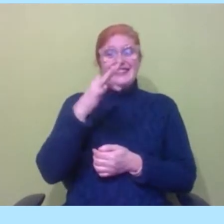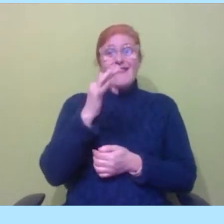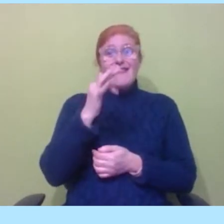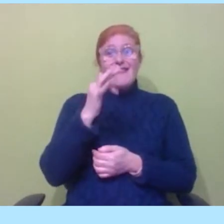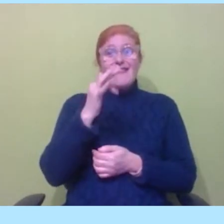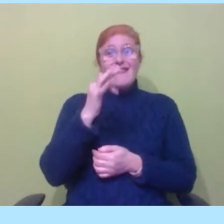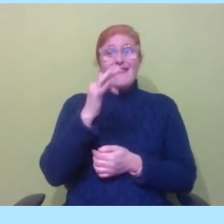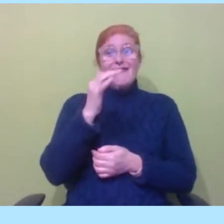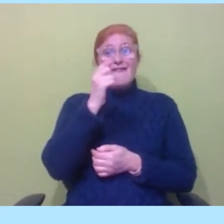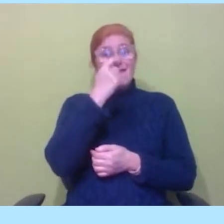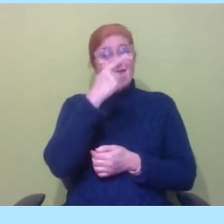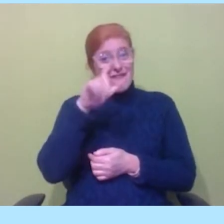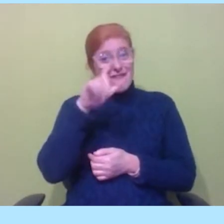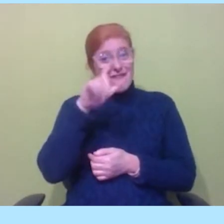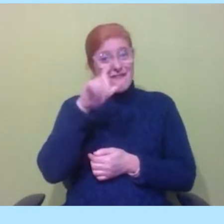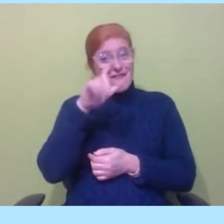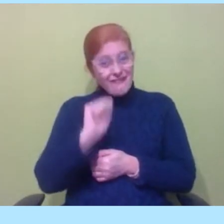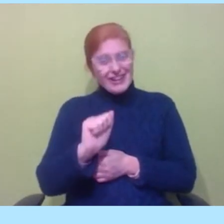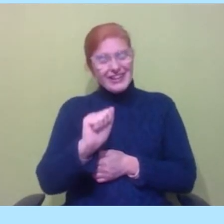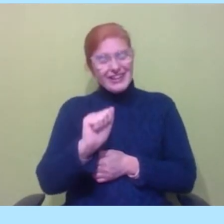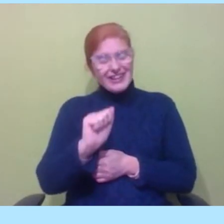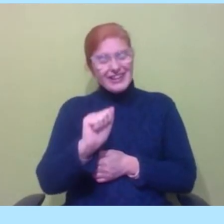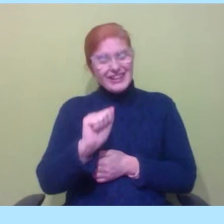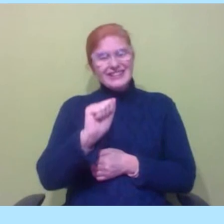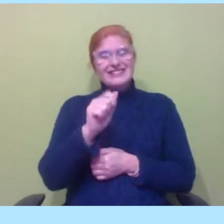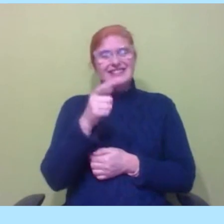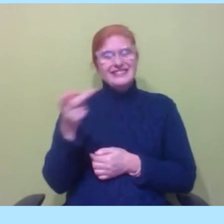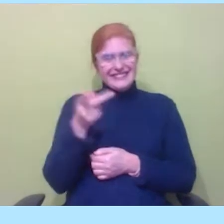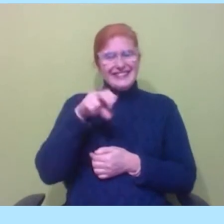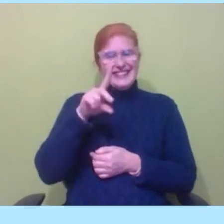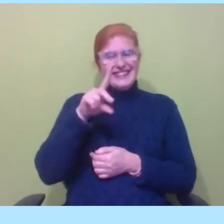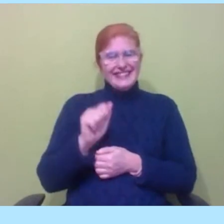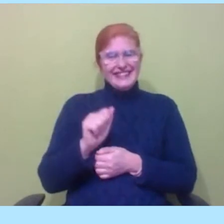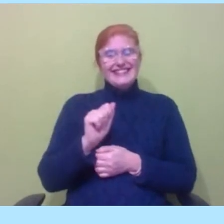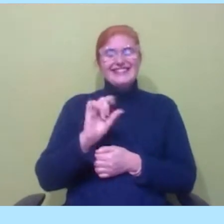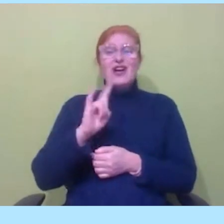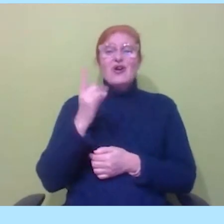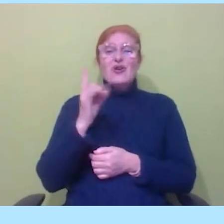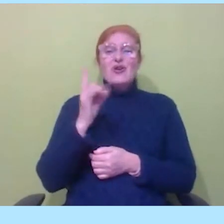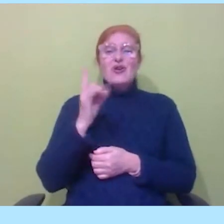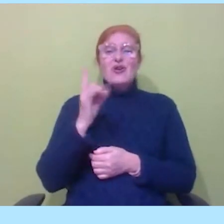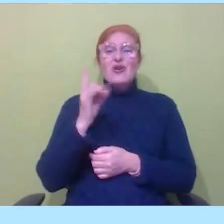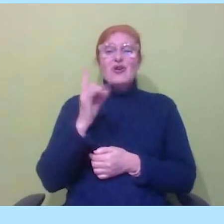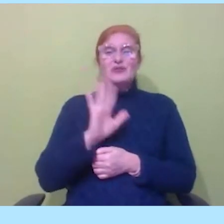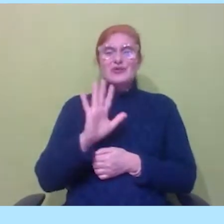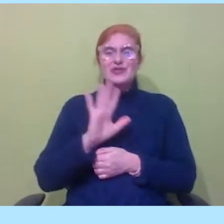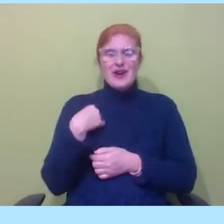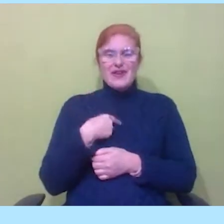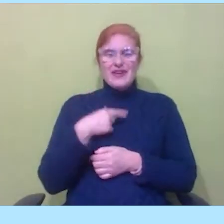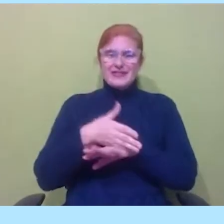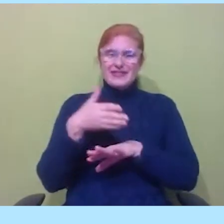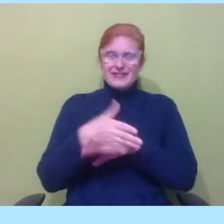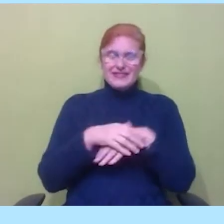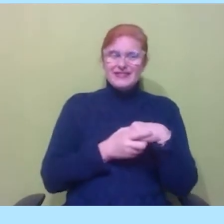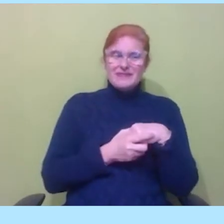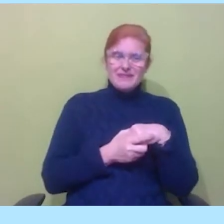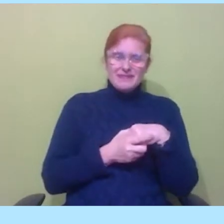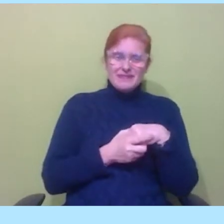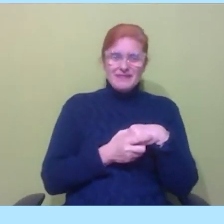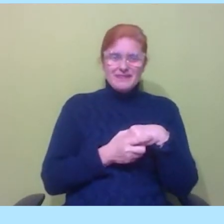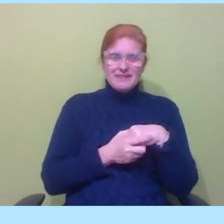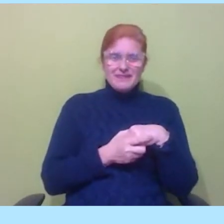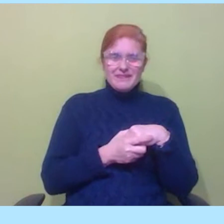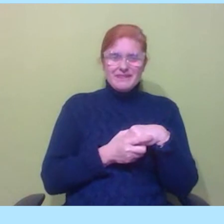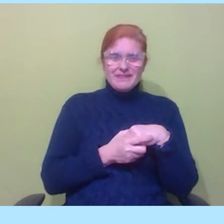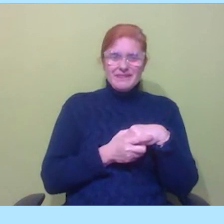tchau também para os nossos participantes aqui. Sim, eu só queria agradecer a oportunidade